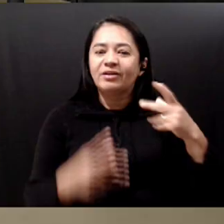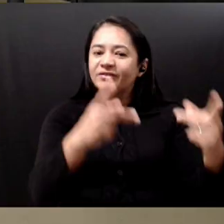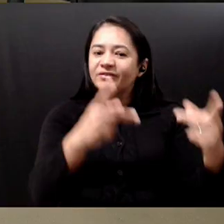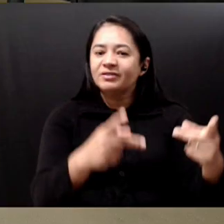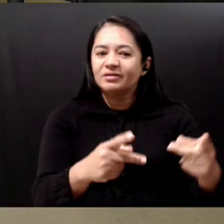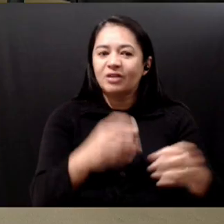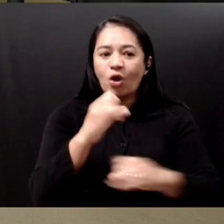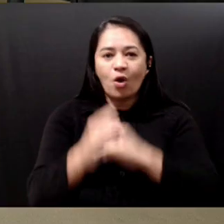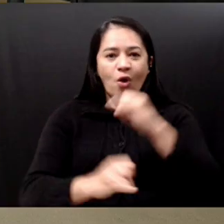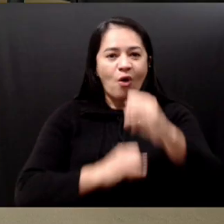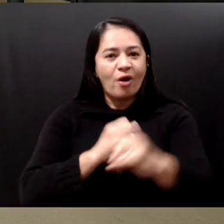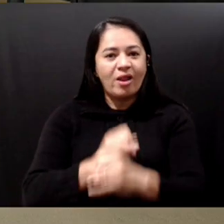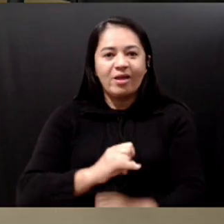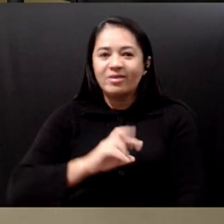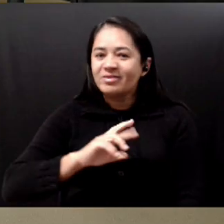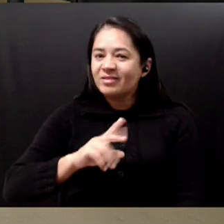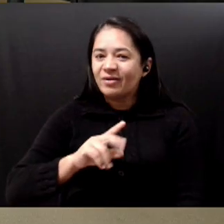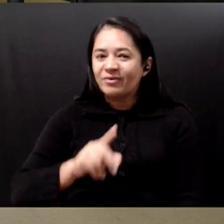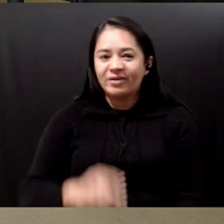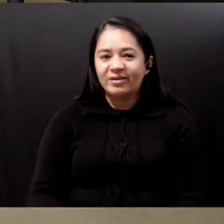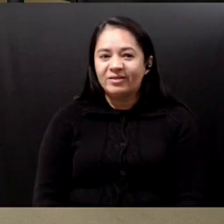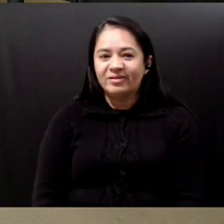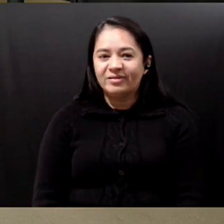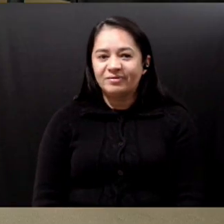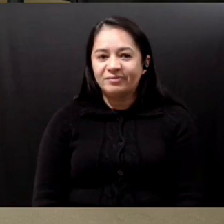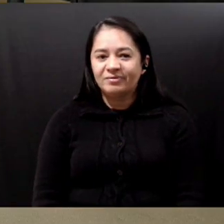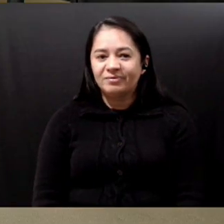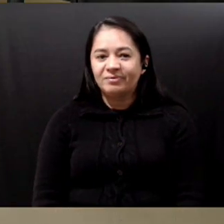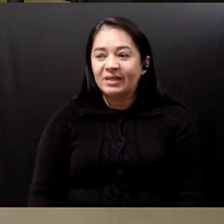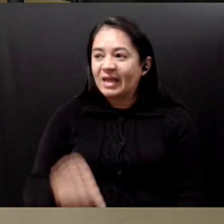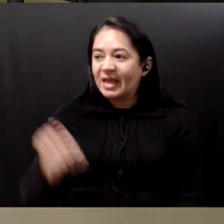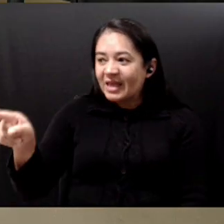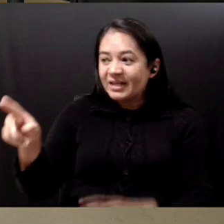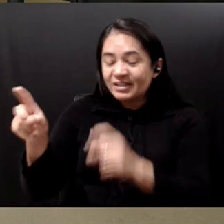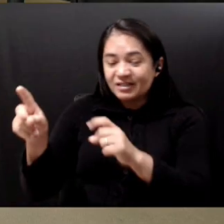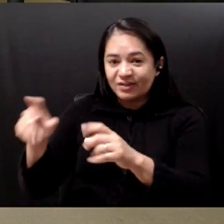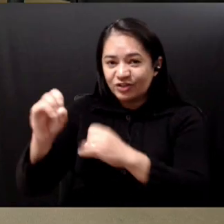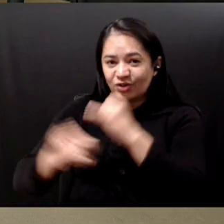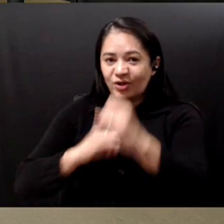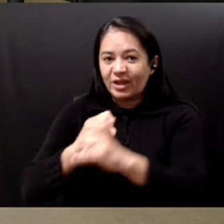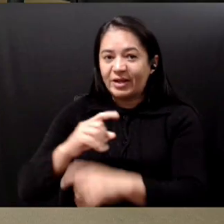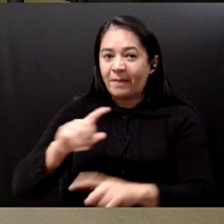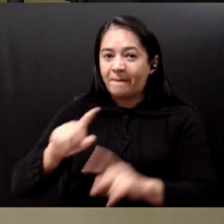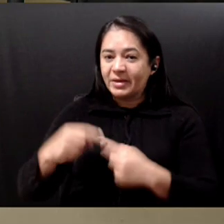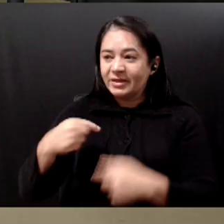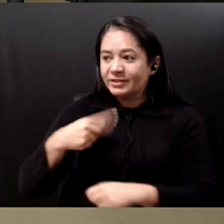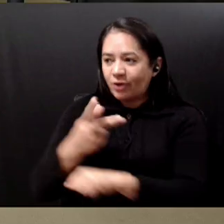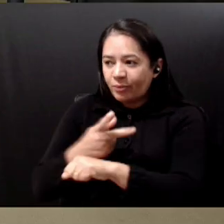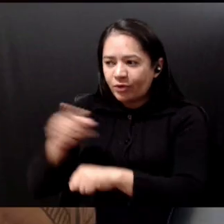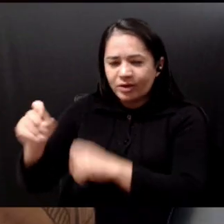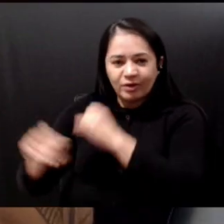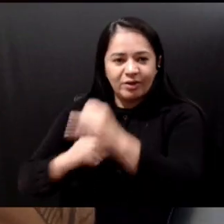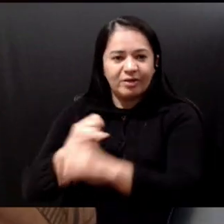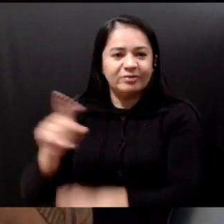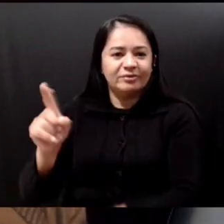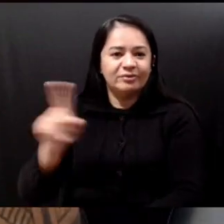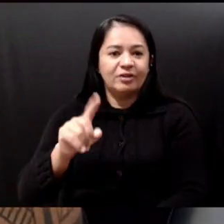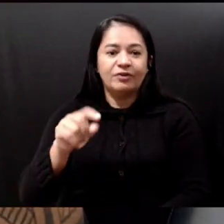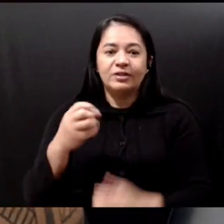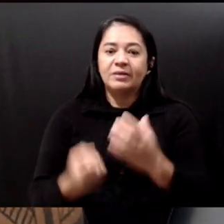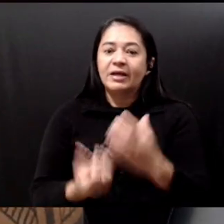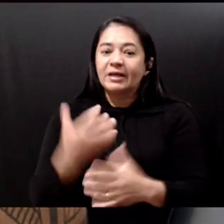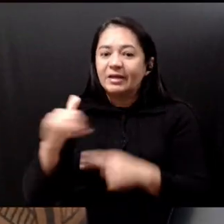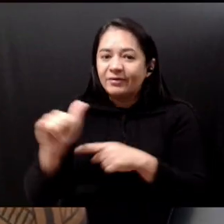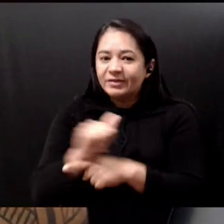Eu não busco eles online. Uhum. Então, quando você falou, né, você tem que criar uma estratégia para canal de aquisição do seu cliente e da sua